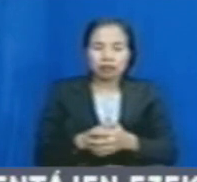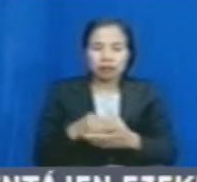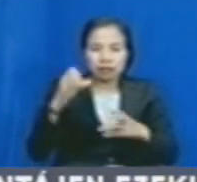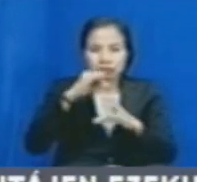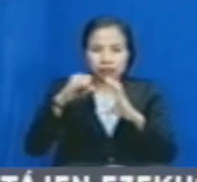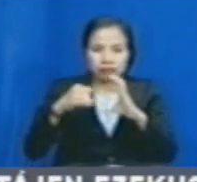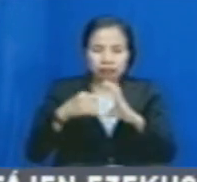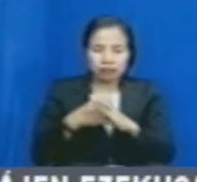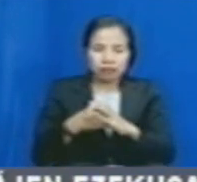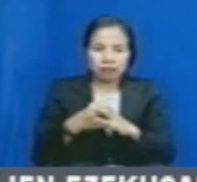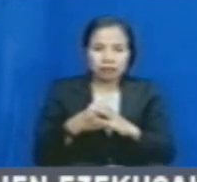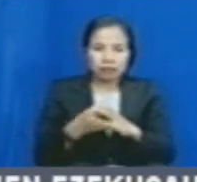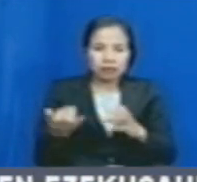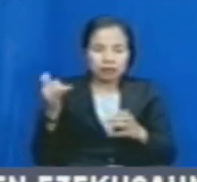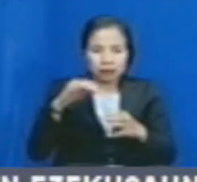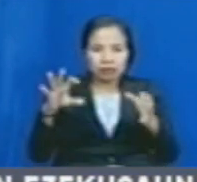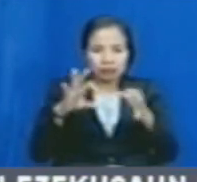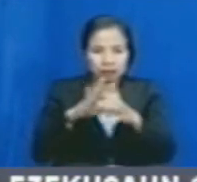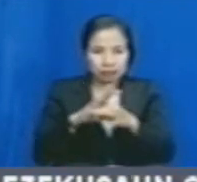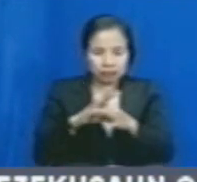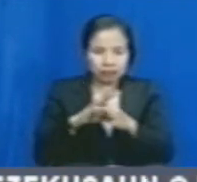involve sira ne membro ne involve ia